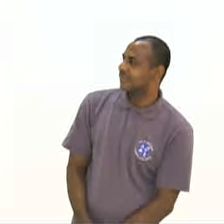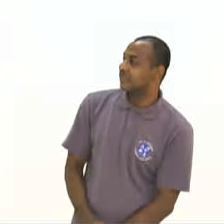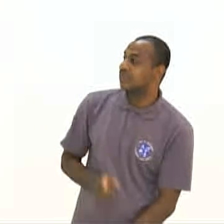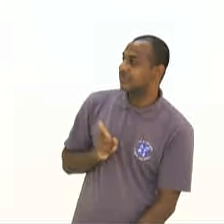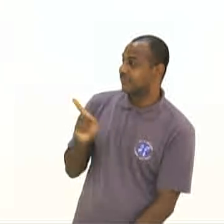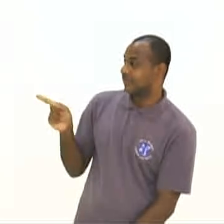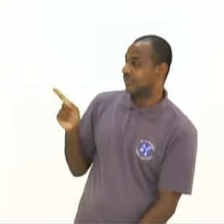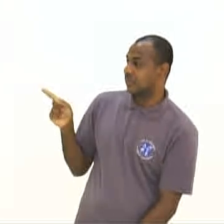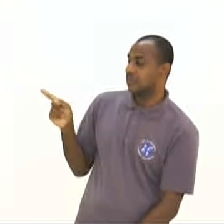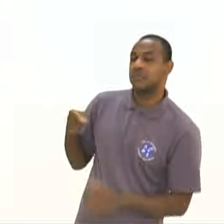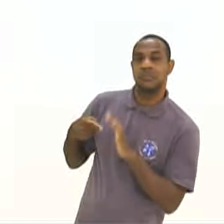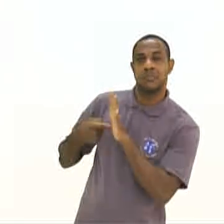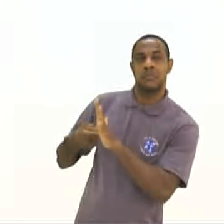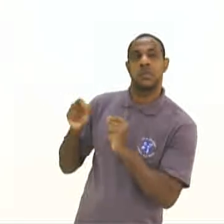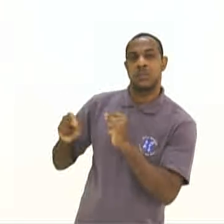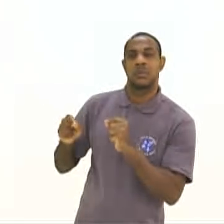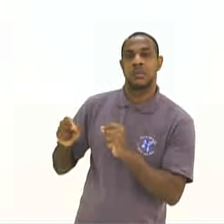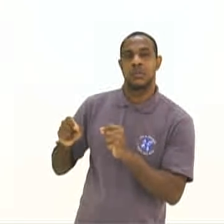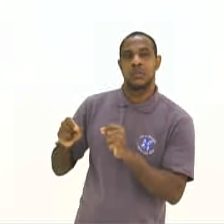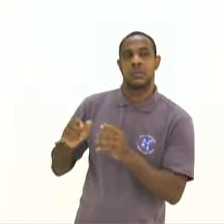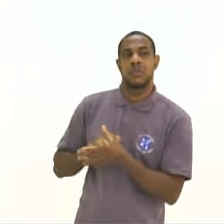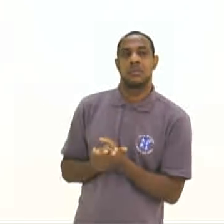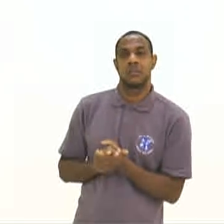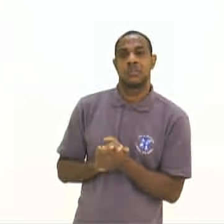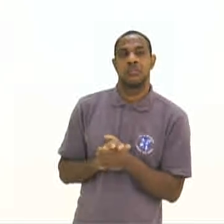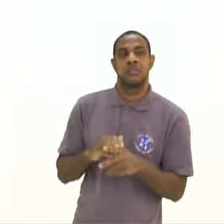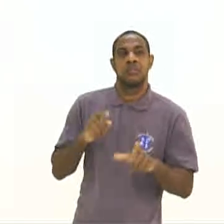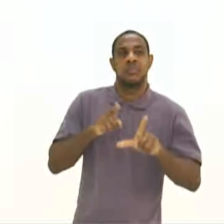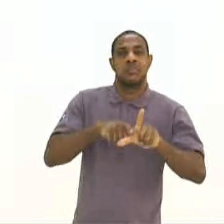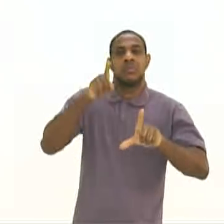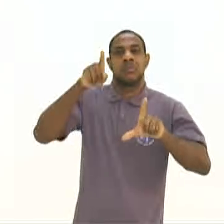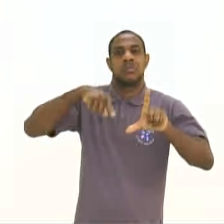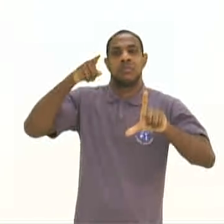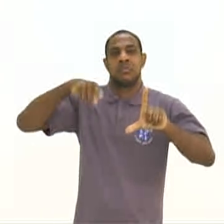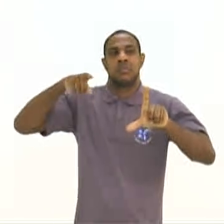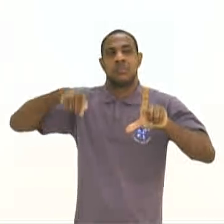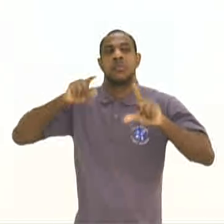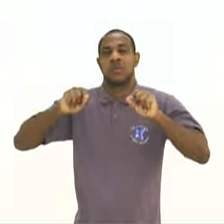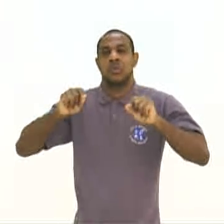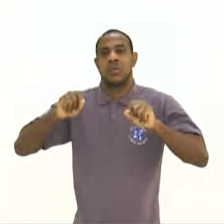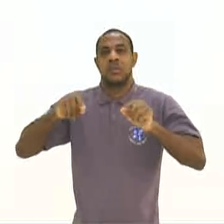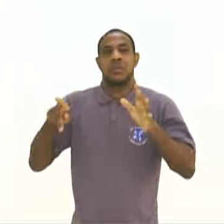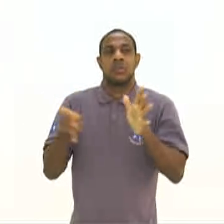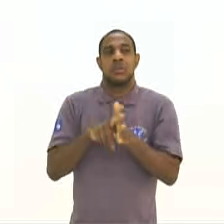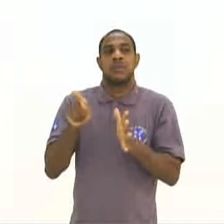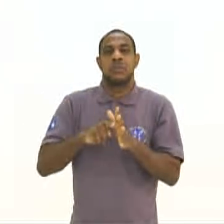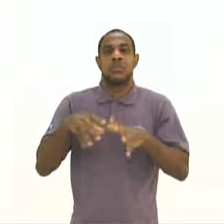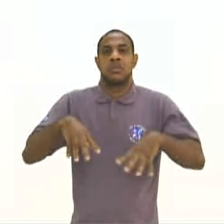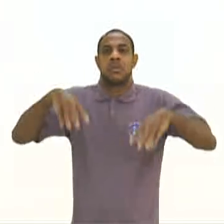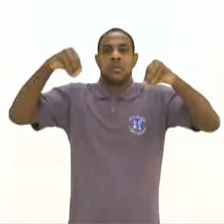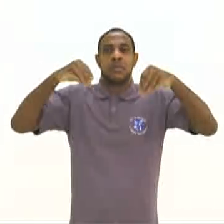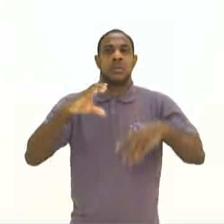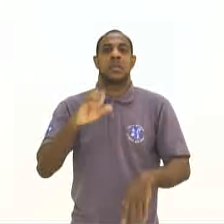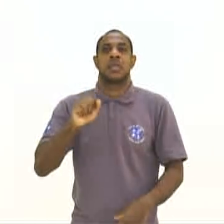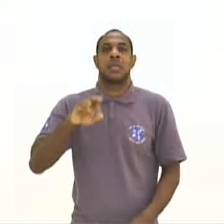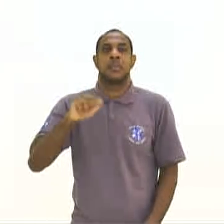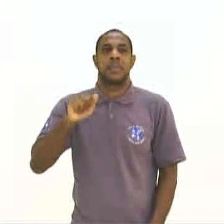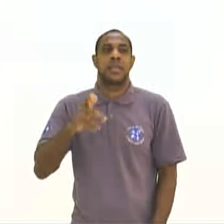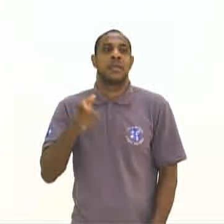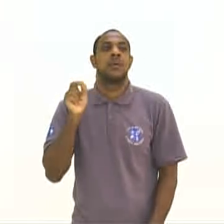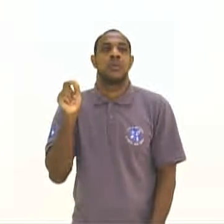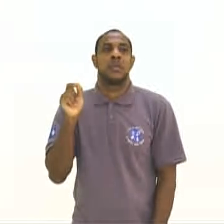Essa é uma representação gráfica da composição partidária na Câmara dos Deputados em 2018.